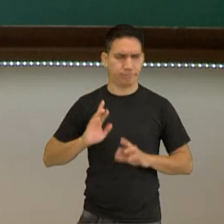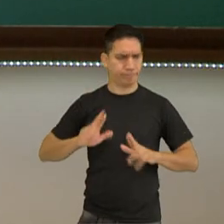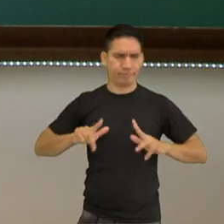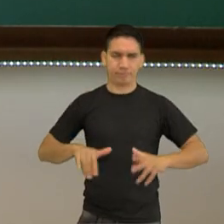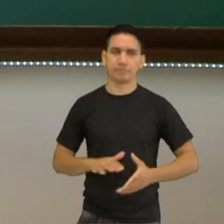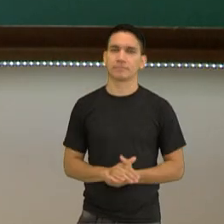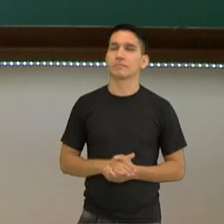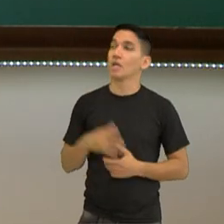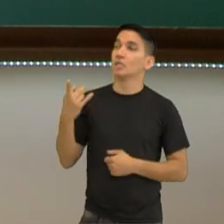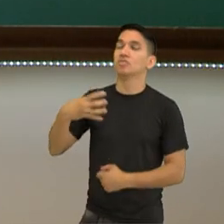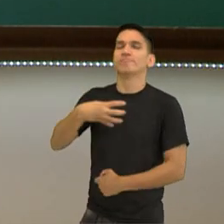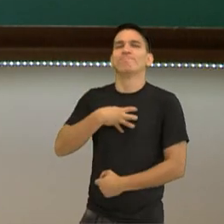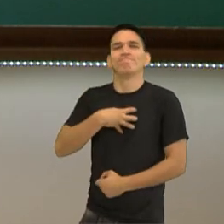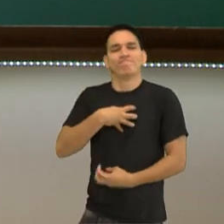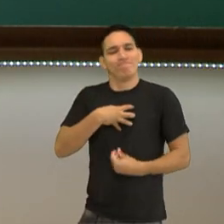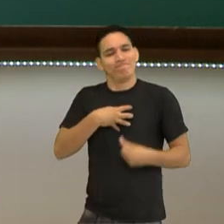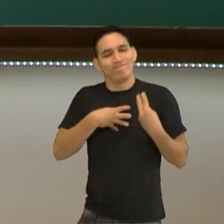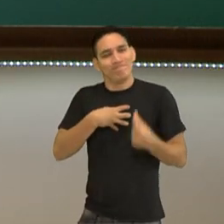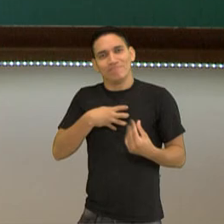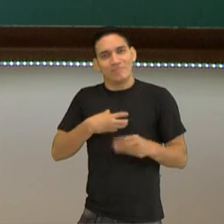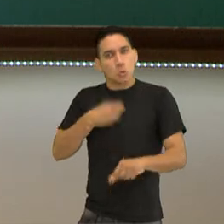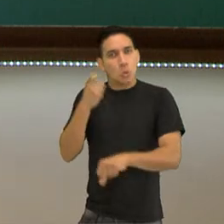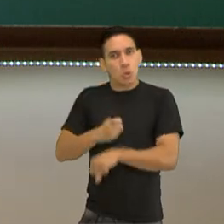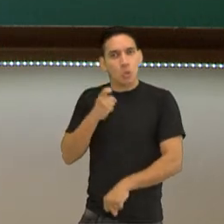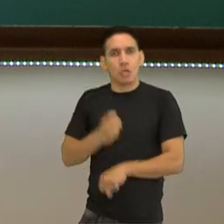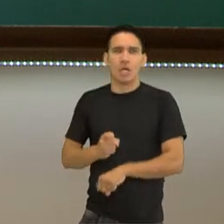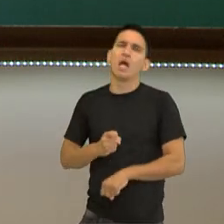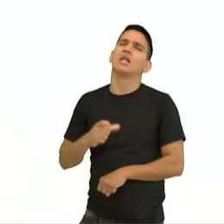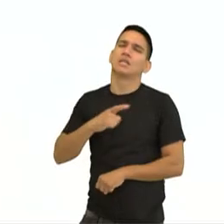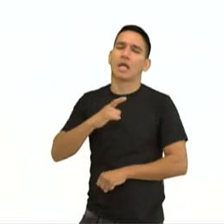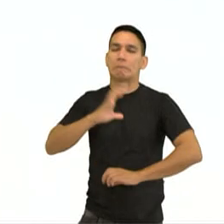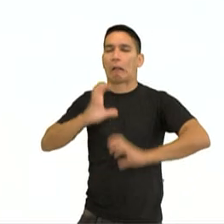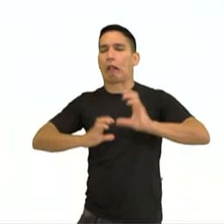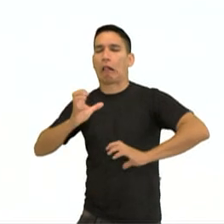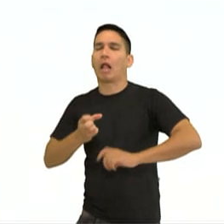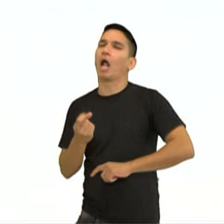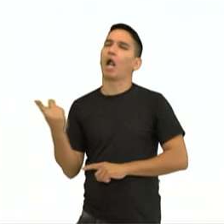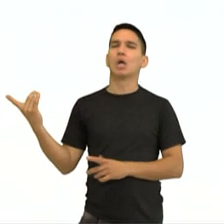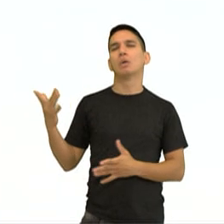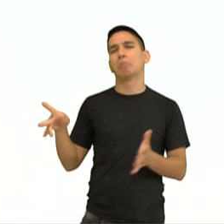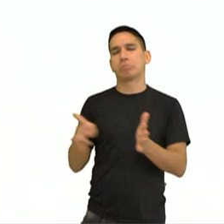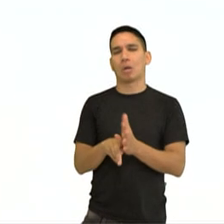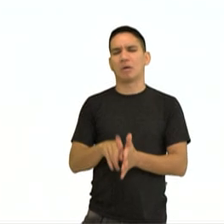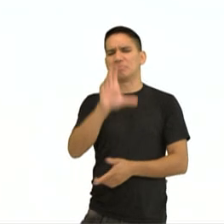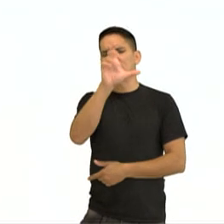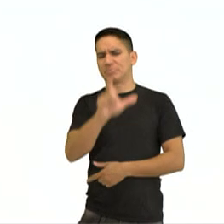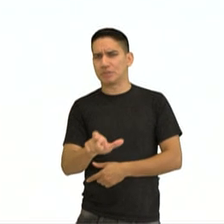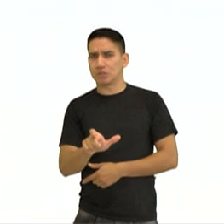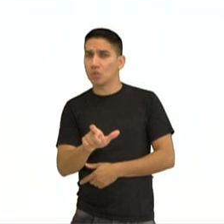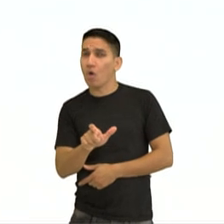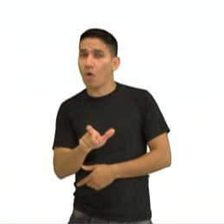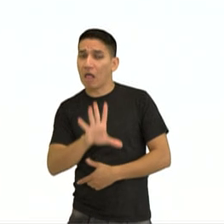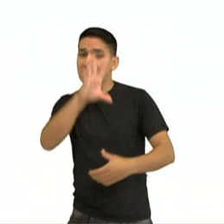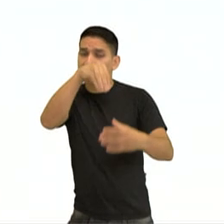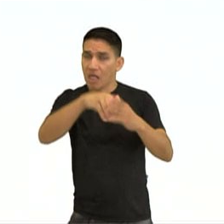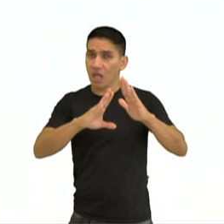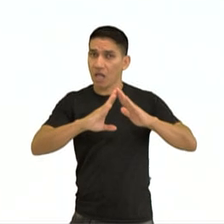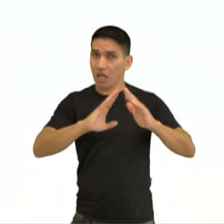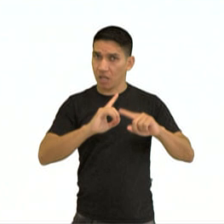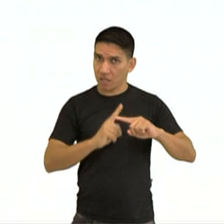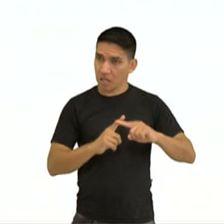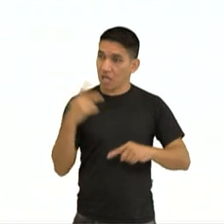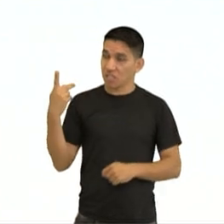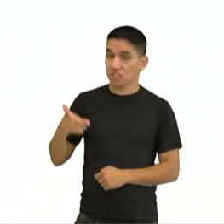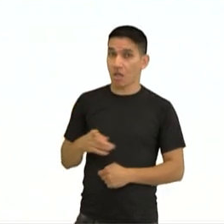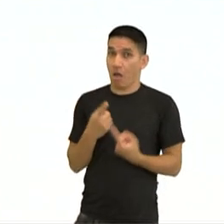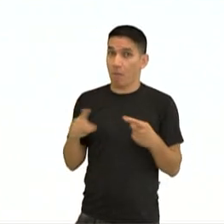Sua personalidade difícil levou Bach a sucessivos atritos com as autoridades eclesiásticas, isso é dentro da igreja. Ele escrevia, a música dele não